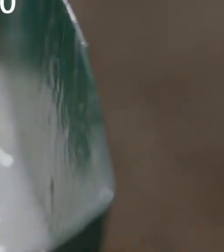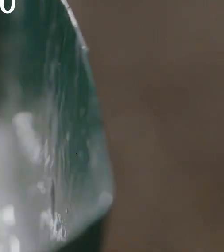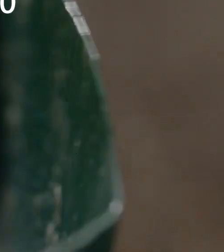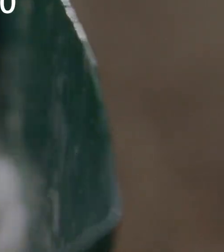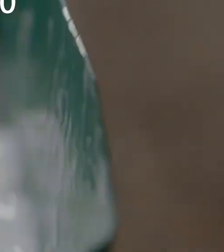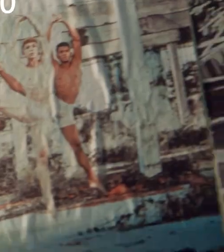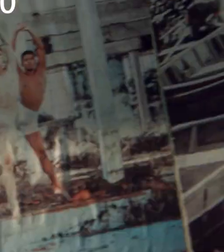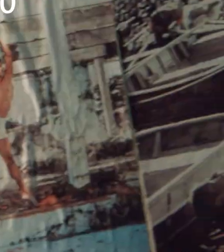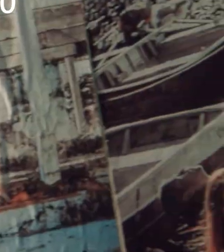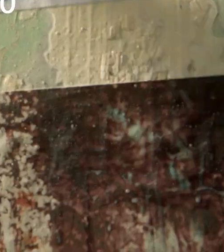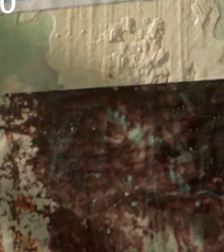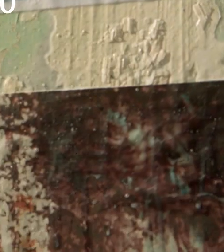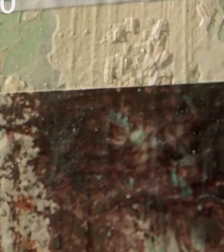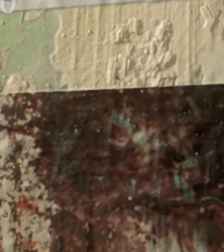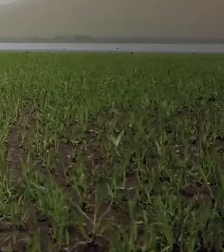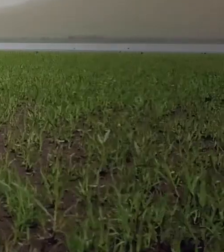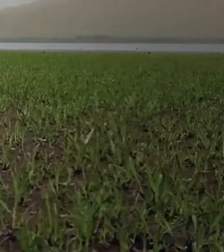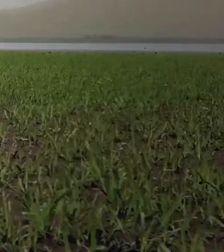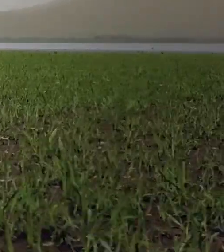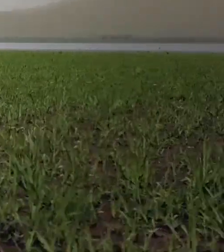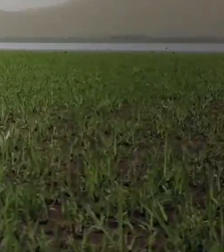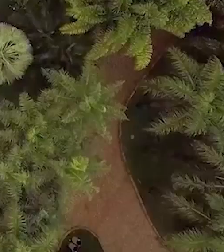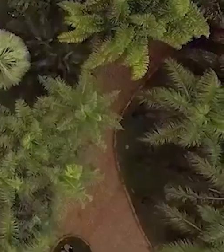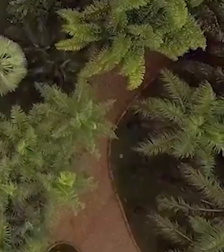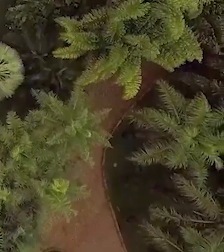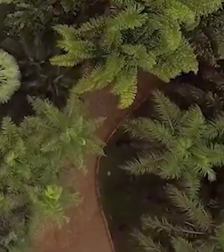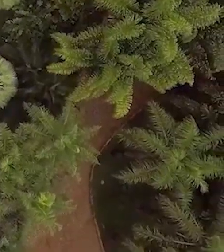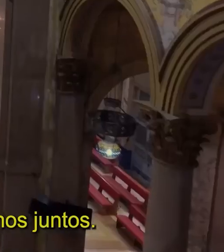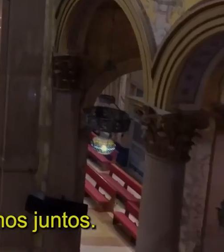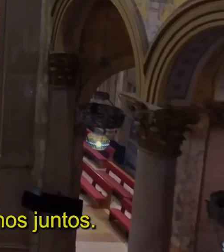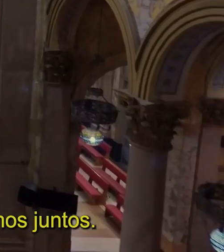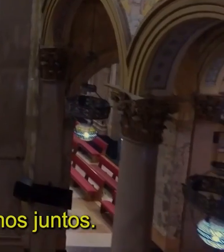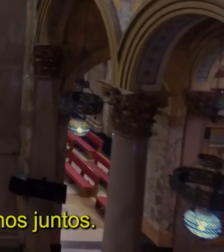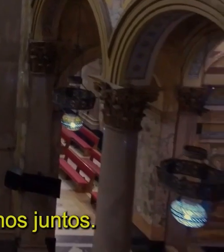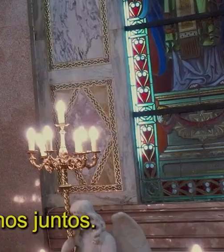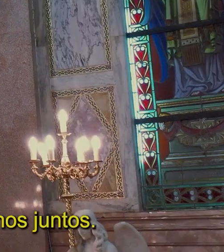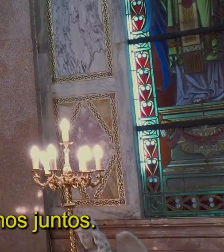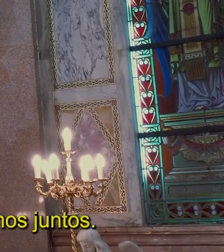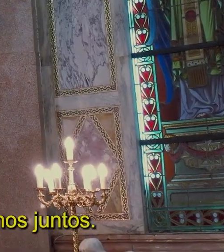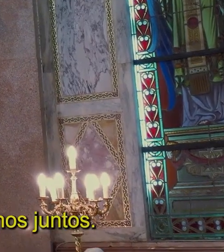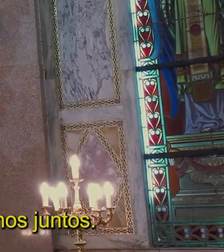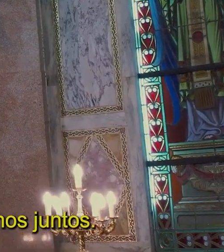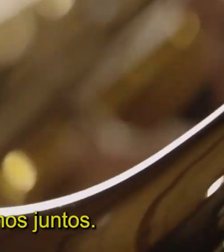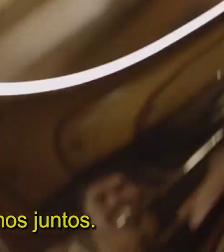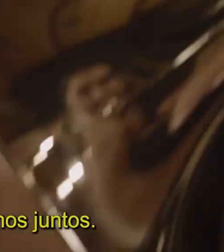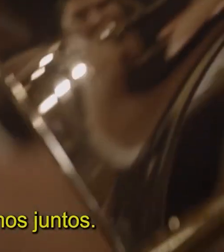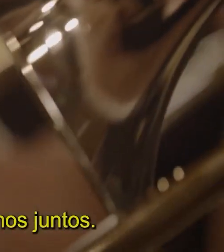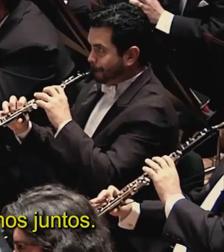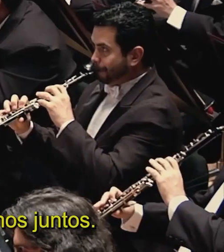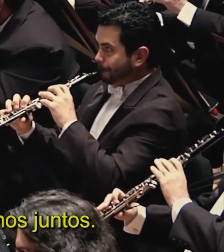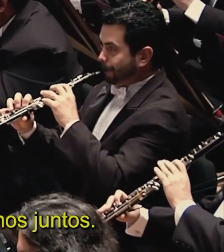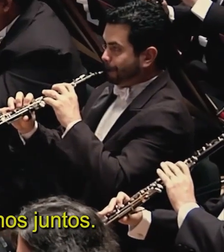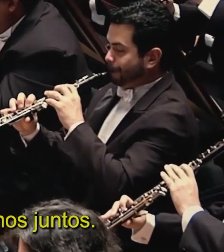conhecer. A cultura brasileira tem o nosso apoio. É valorizando essa cultura que crescemos